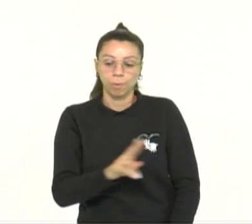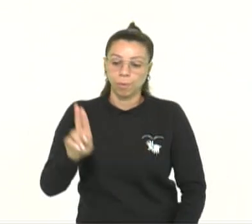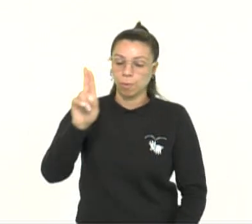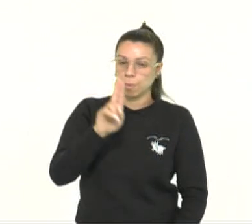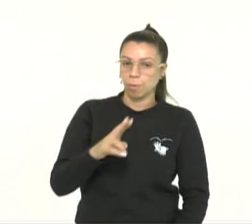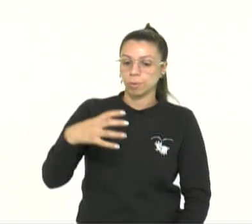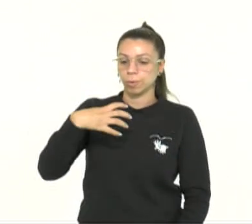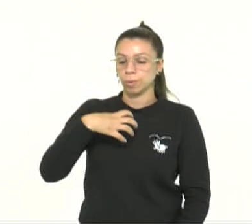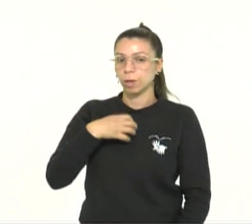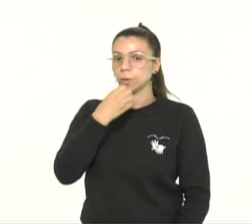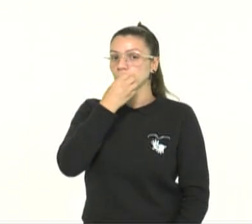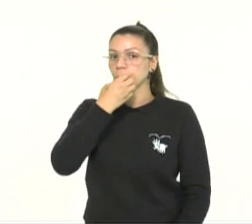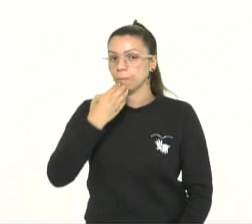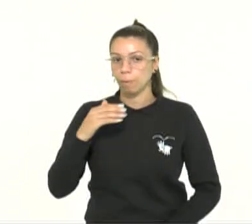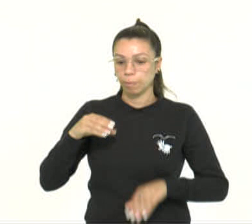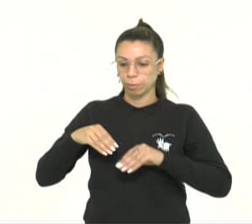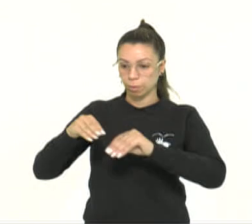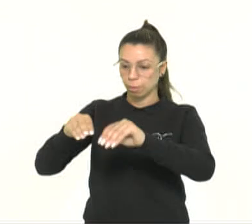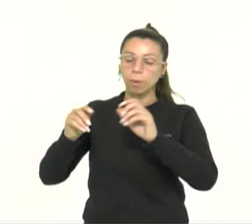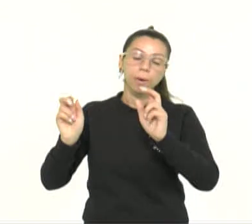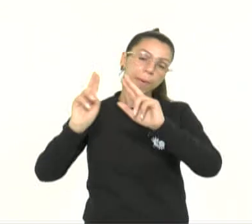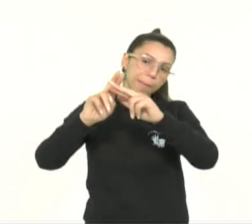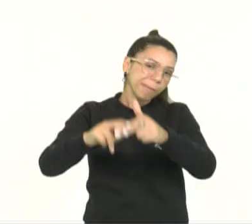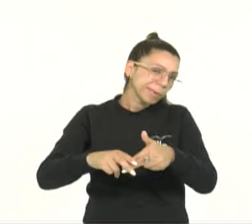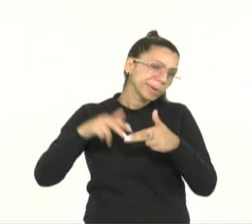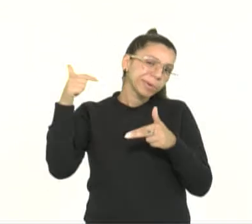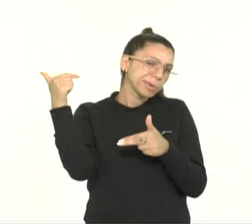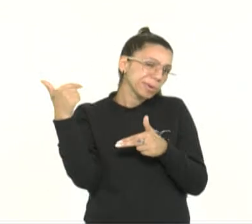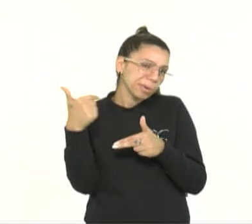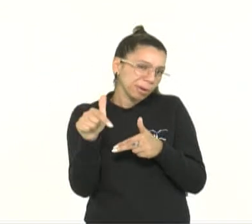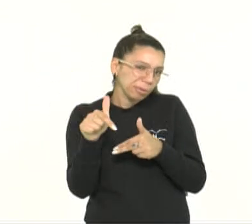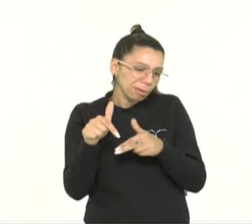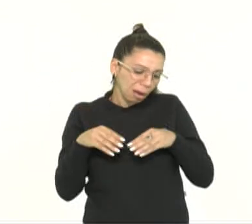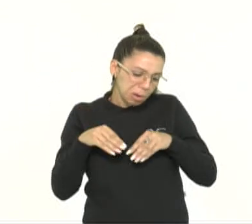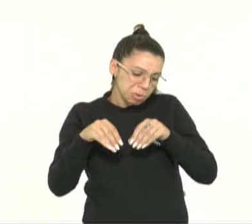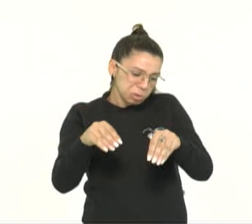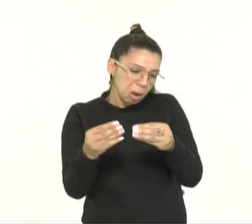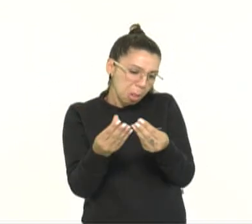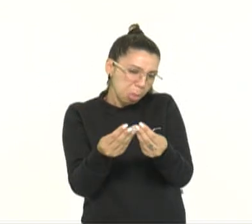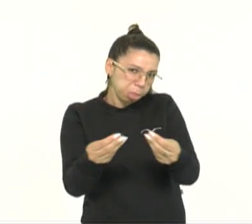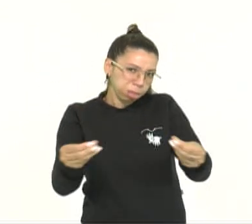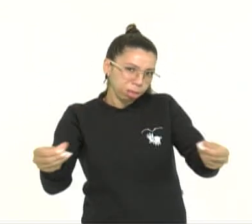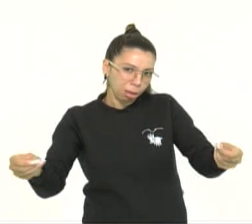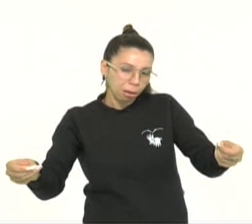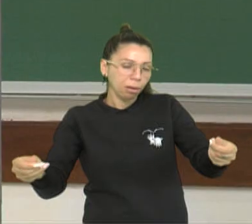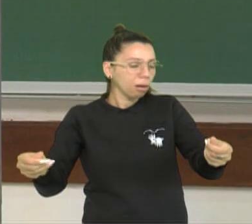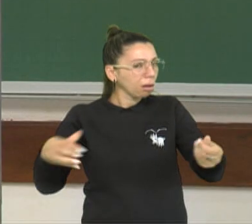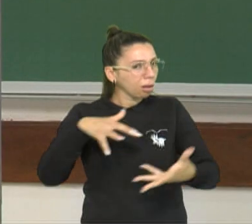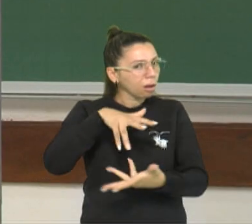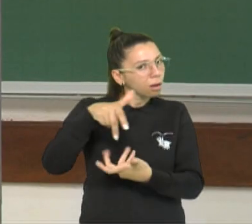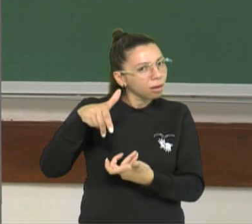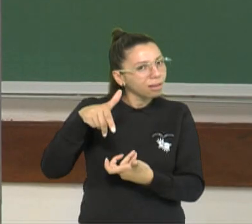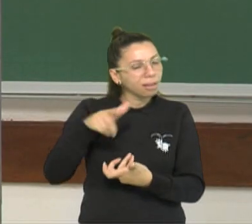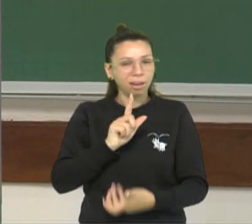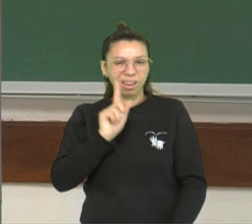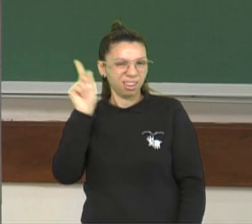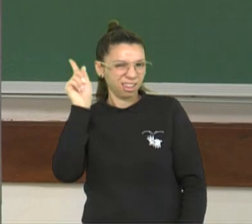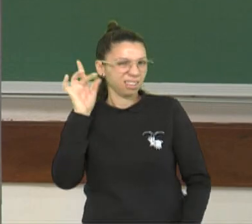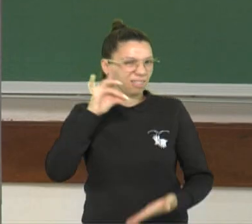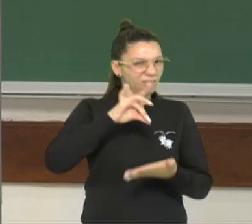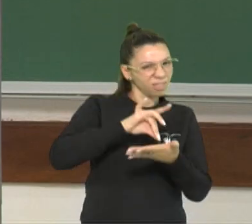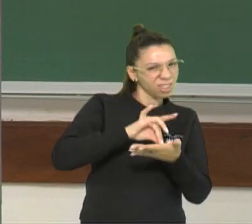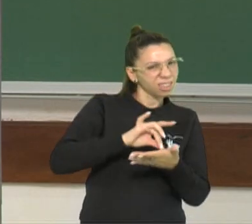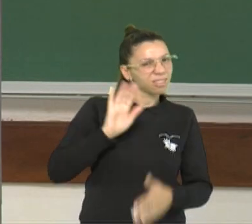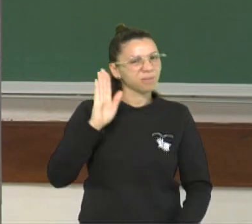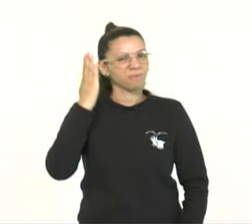solo e por isso não existe degradação dos solos em nosso planeta. Essa afirmativa é falsa ou verdadeira? O que